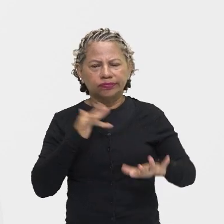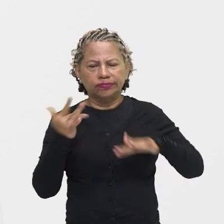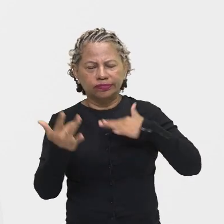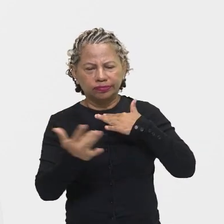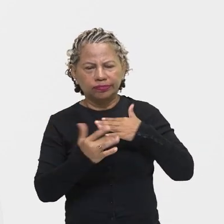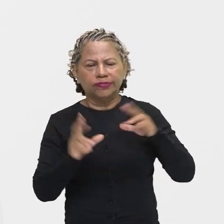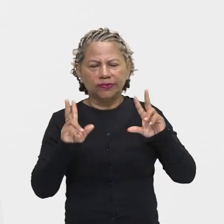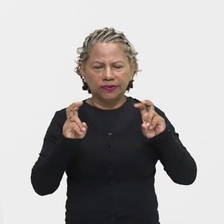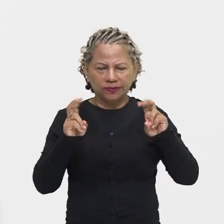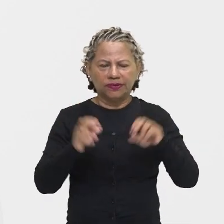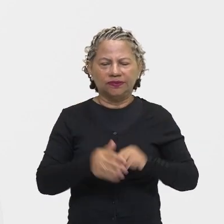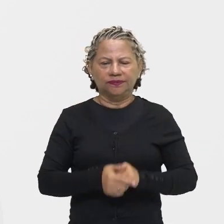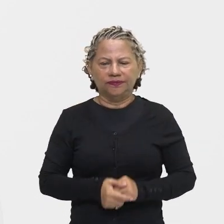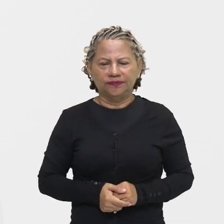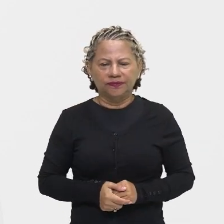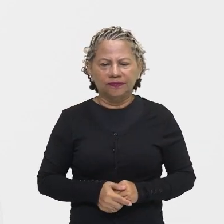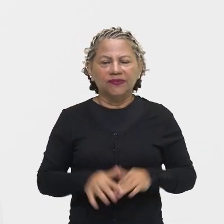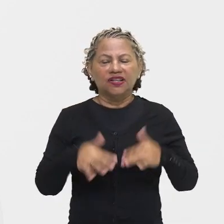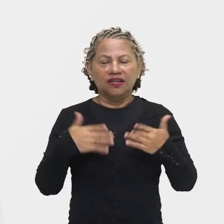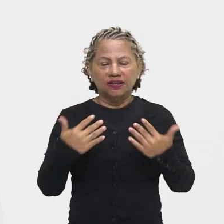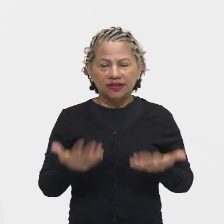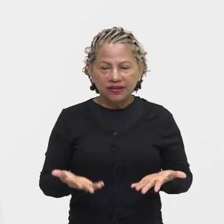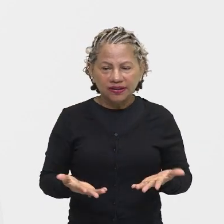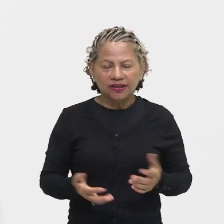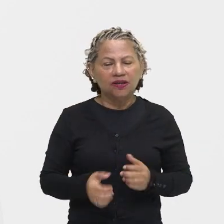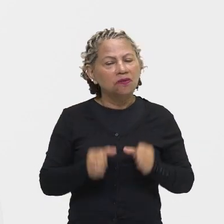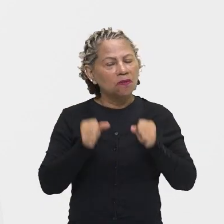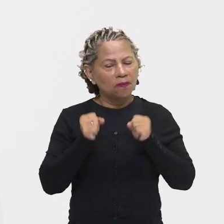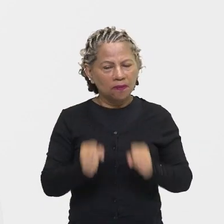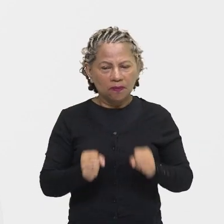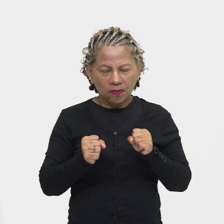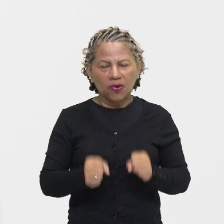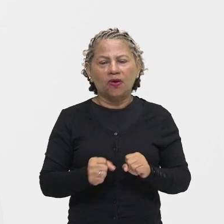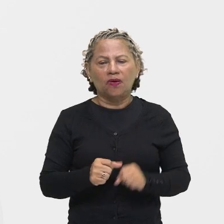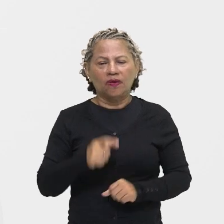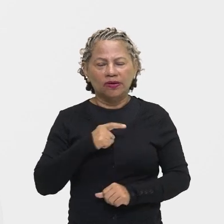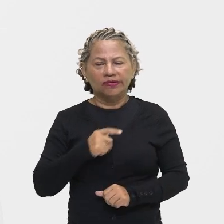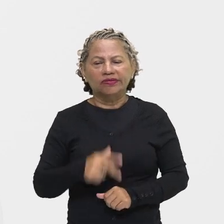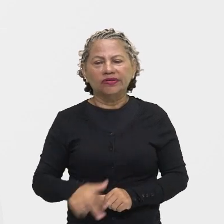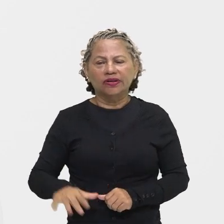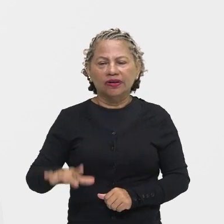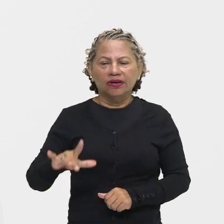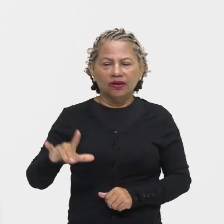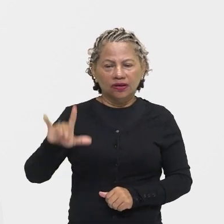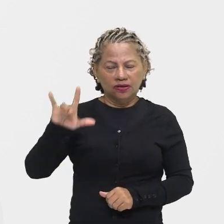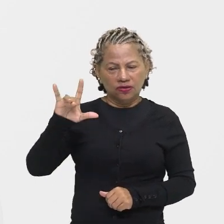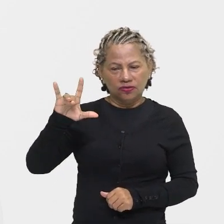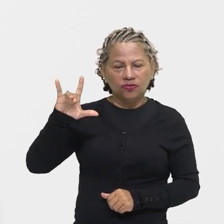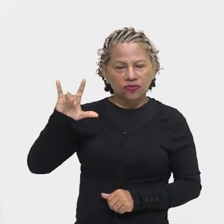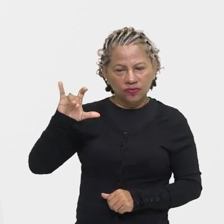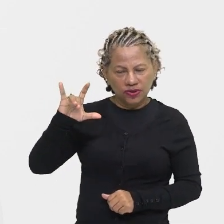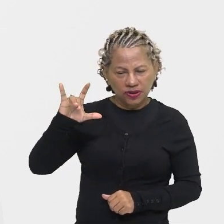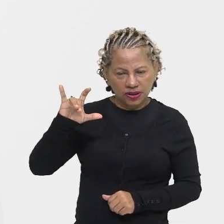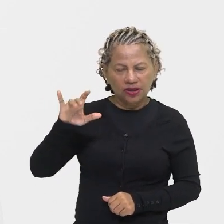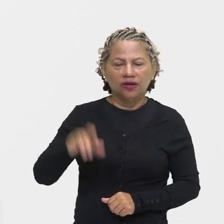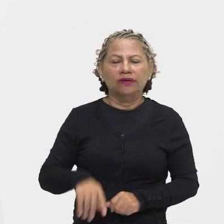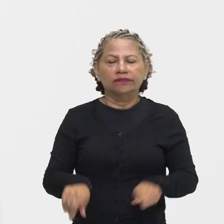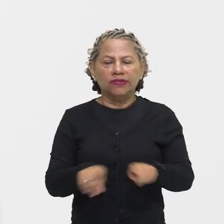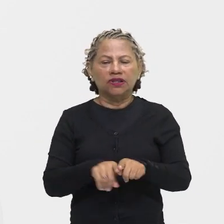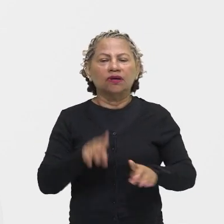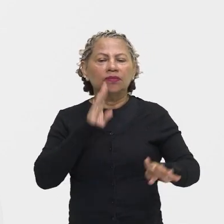Esse recurso, ele também é explorado no Instagram, mas só que em menor medida. No